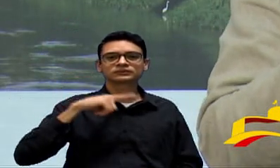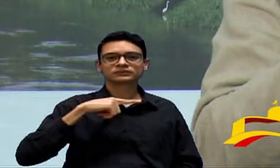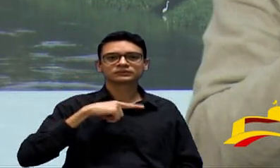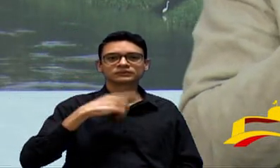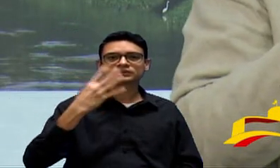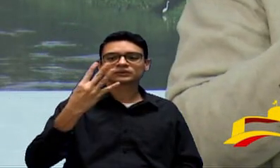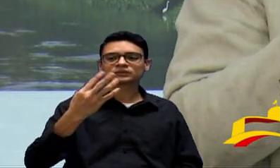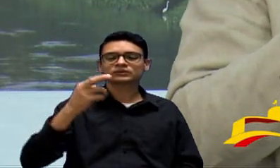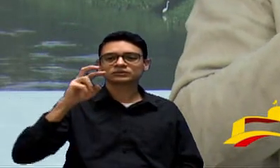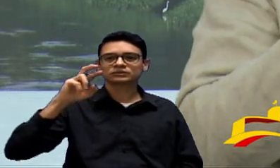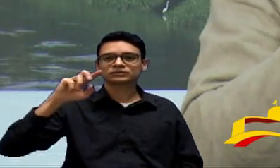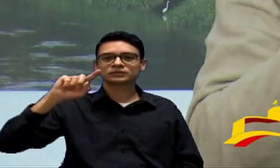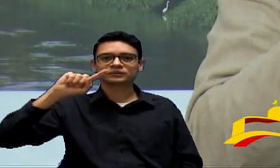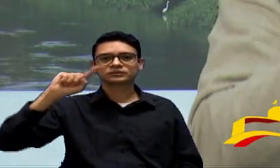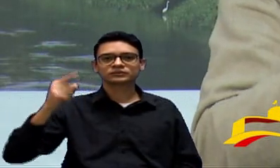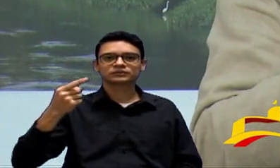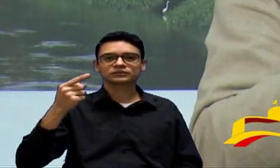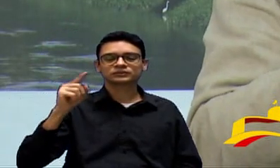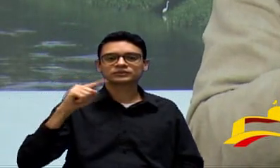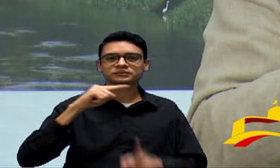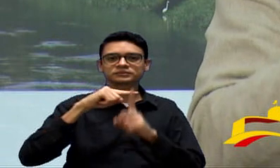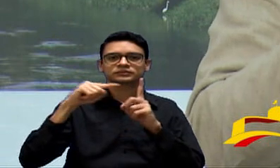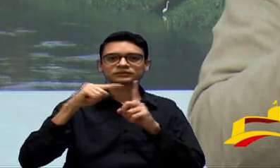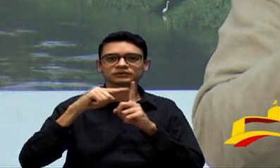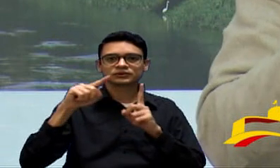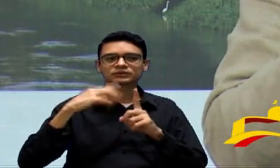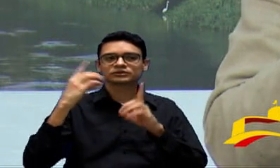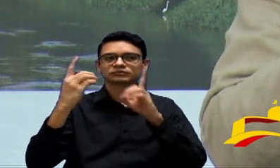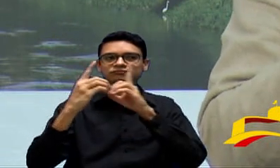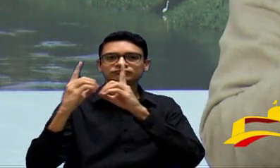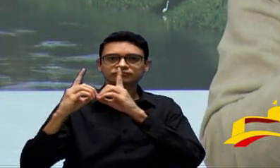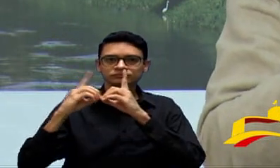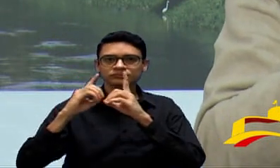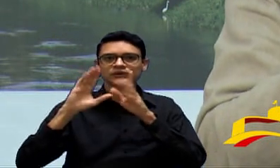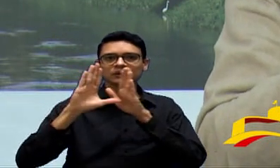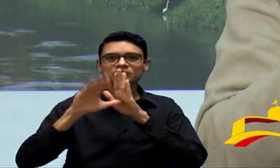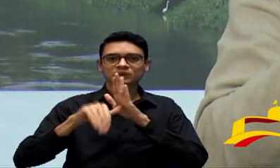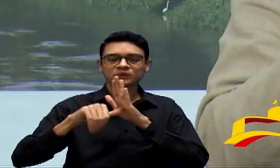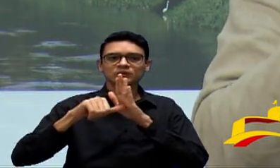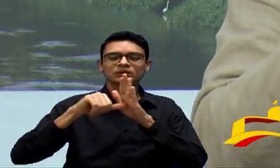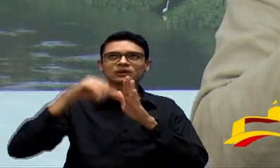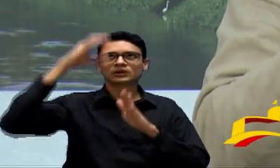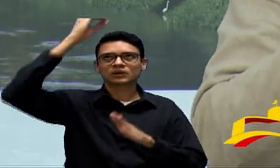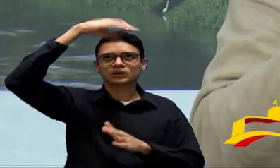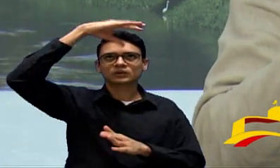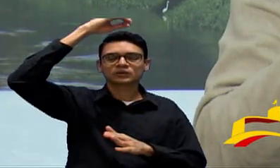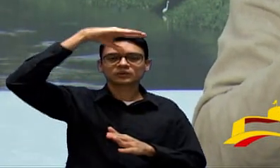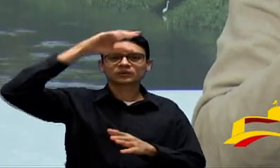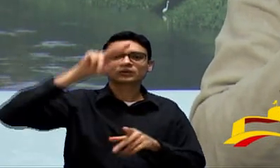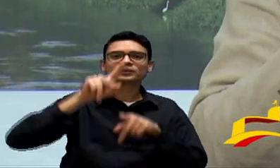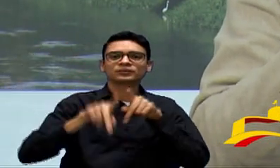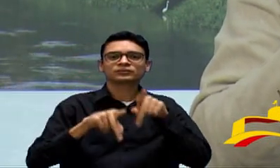4 milhões e meio de reais, a gente vai conseguir atender a troca de iluminação pública só. A gente não vai conseguir.